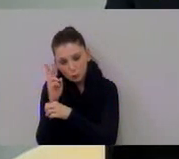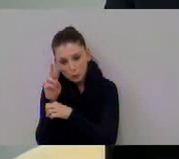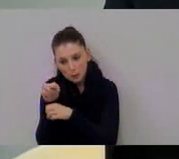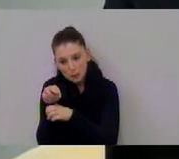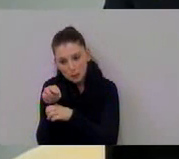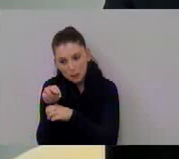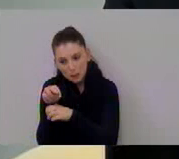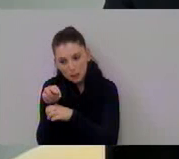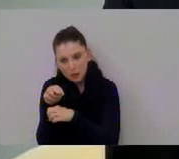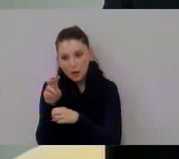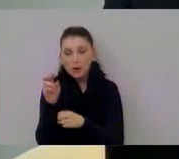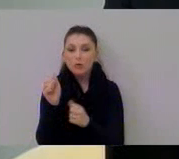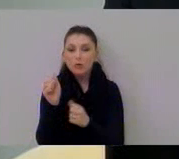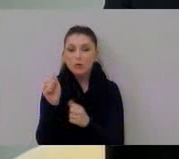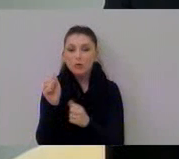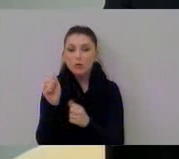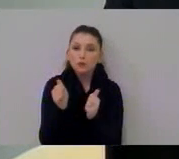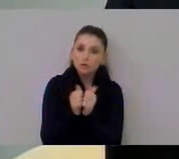vereador